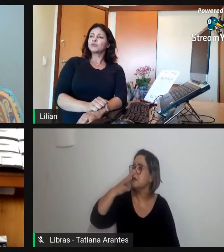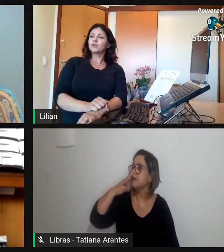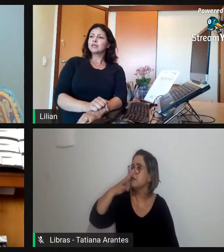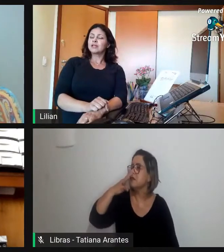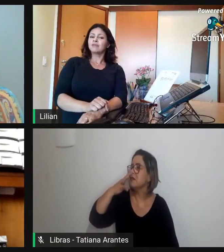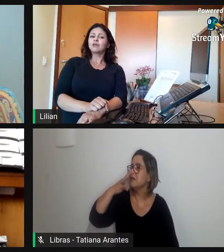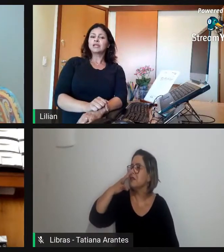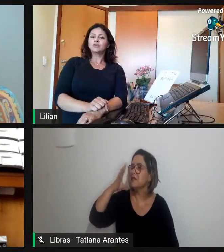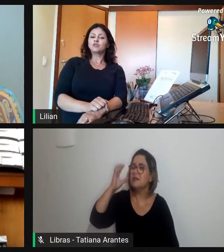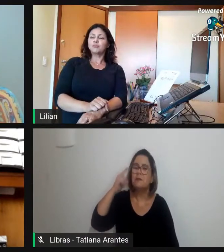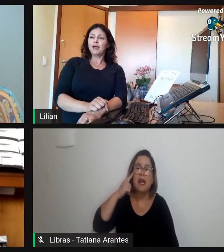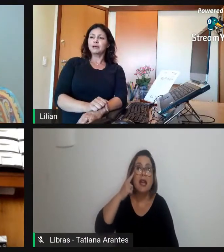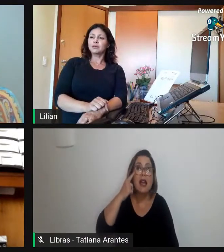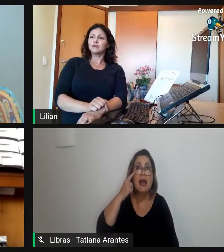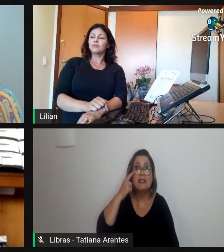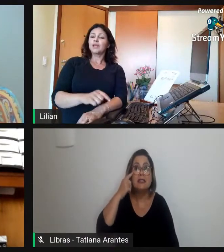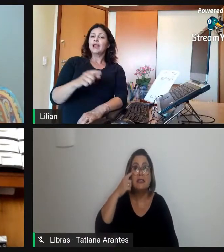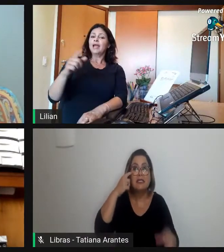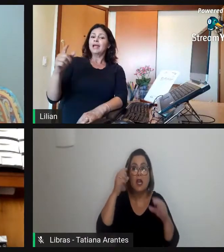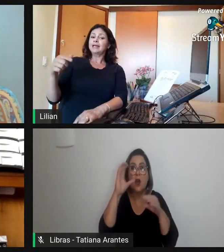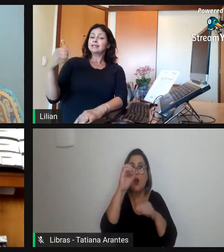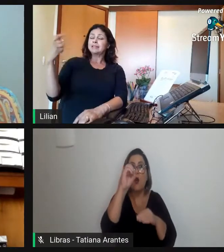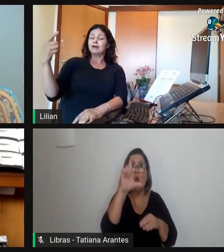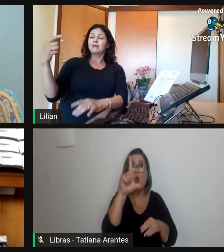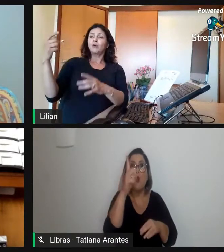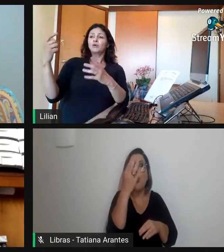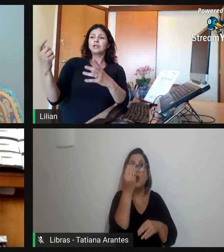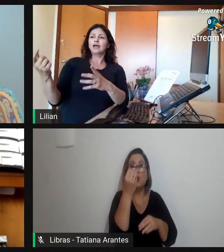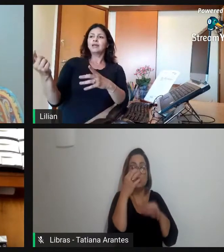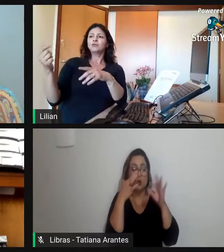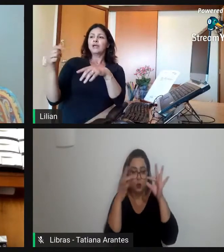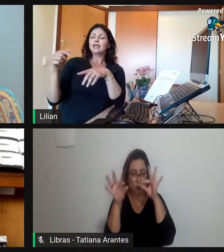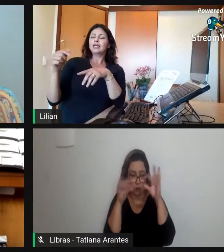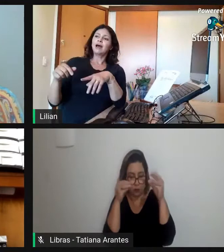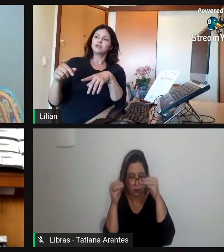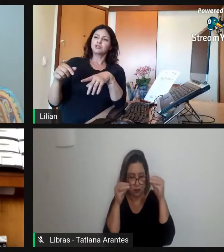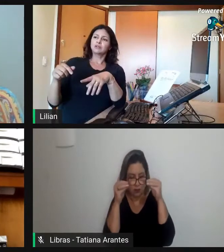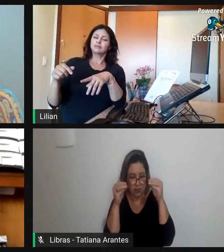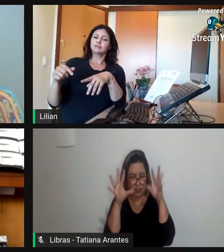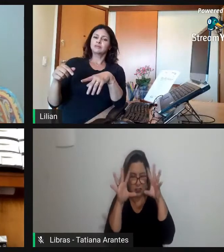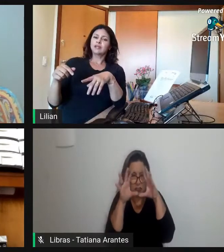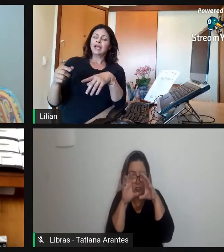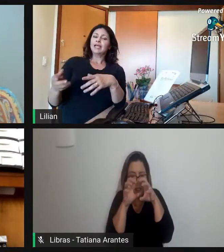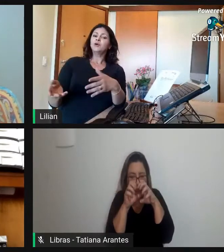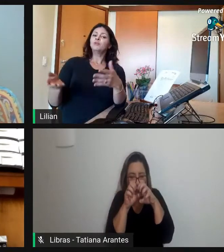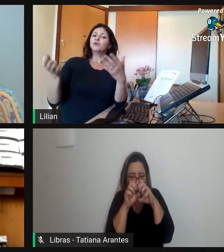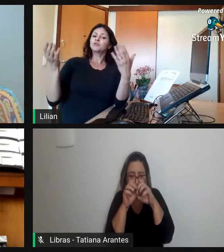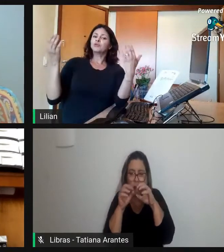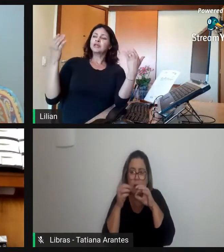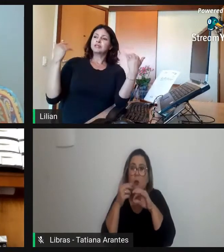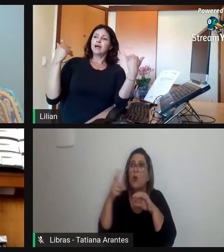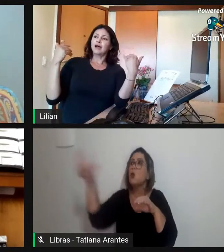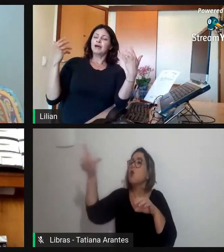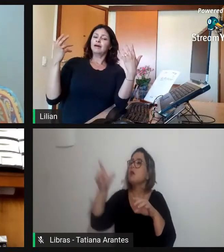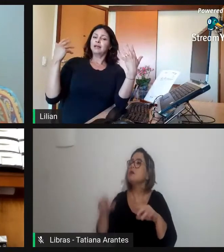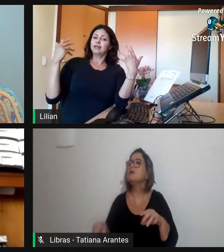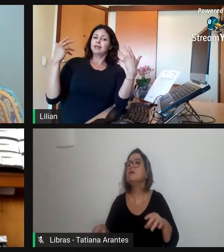o músculo que estava olhando de perto, que estava contraído, ele relaxa. E o